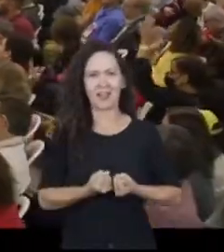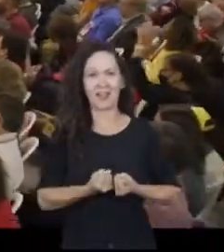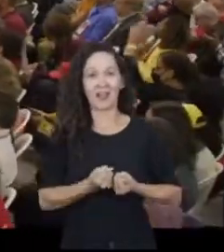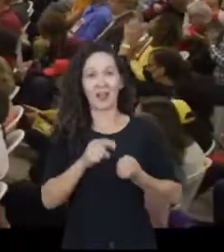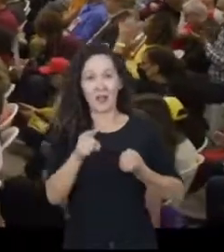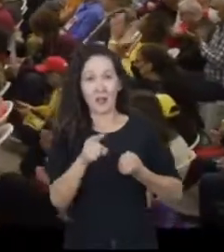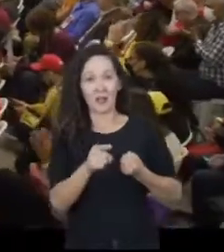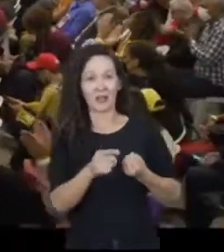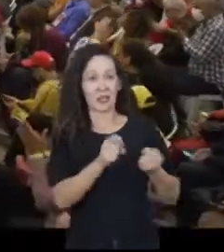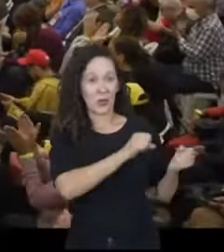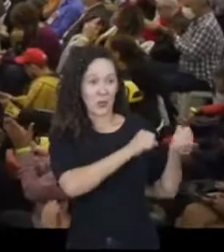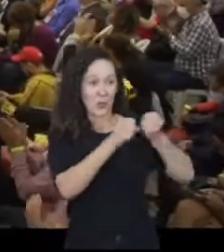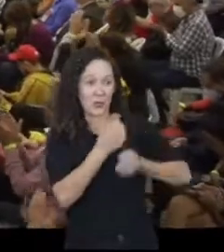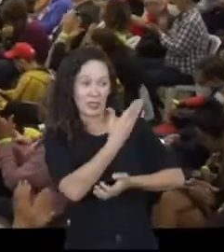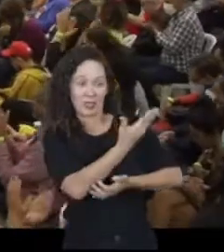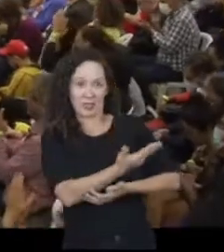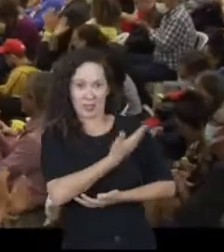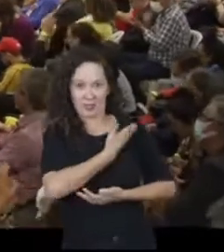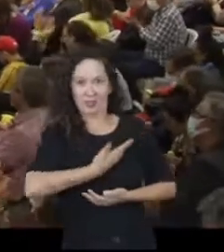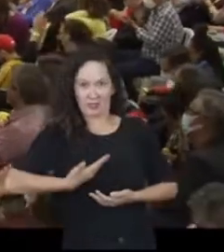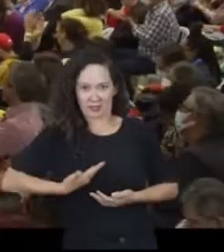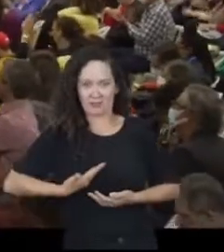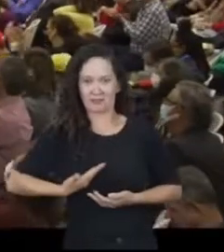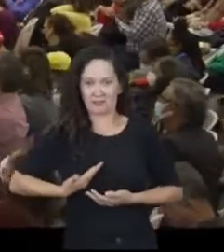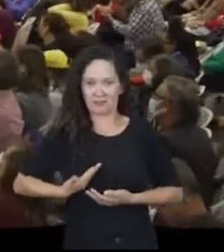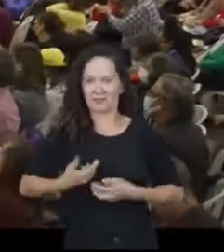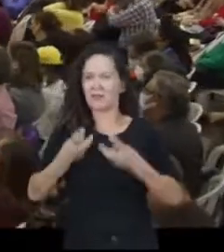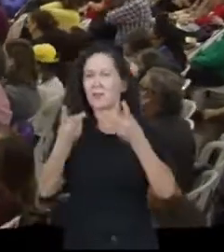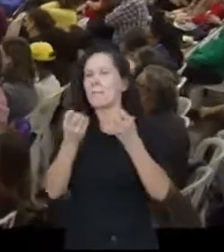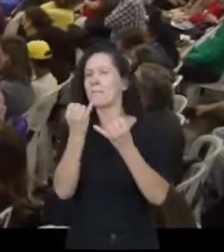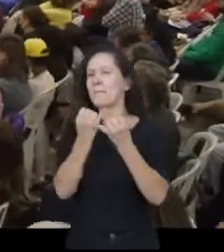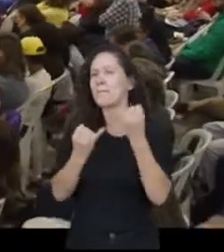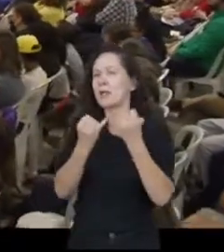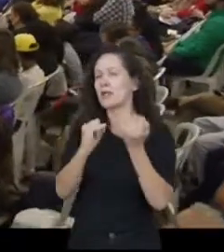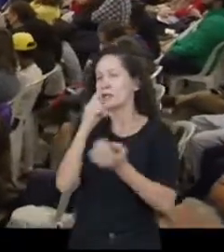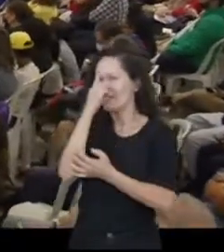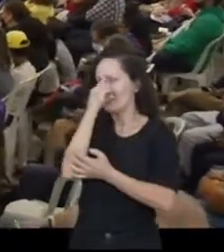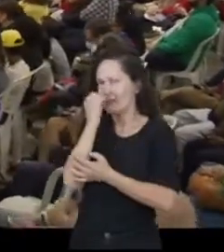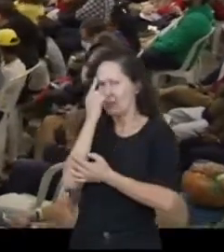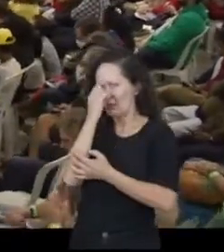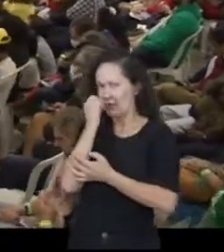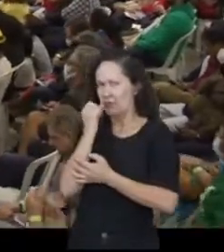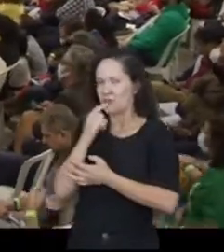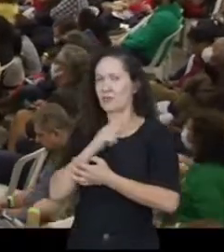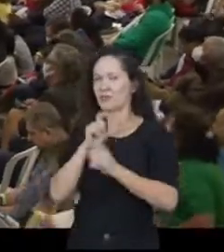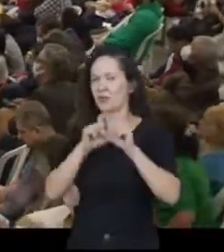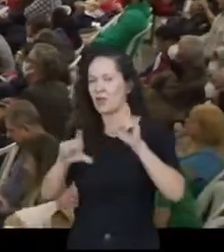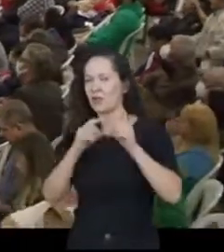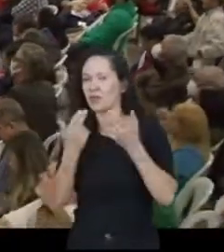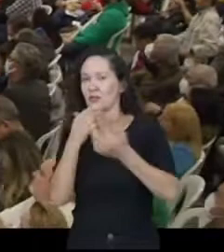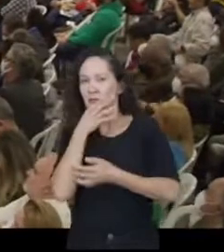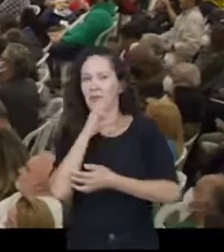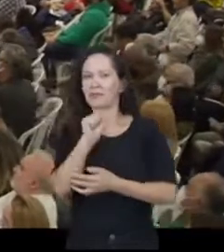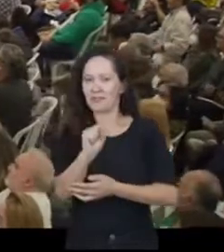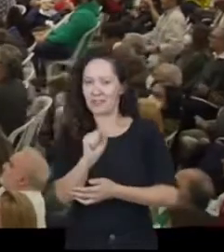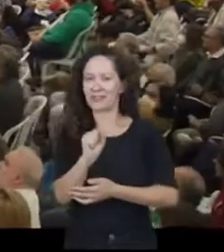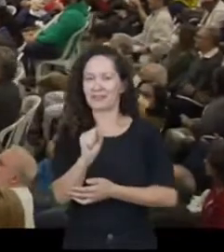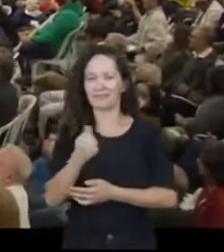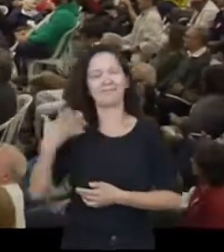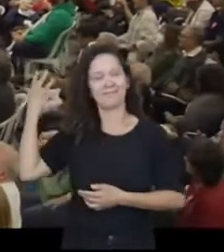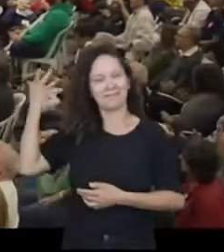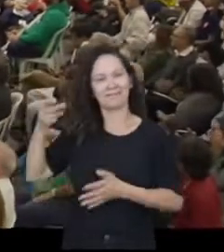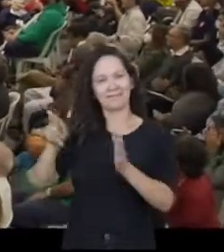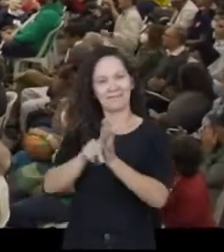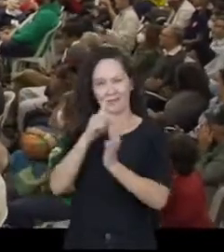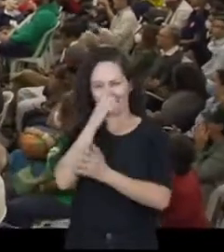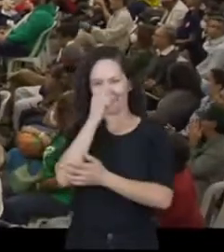Vocês perceberam que parece que o Alckmin tinha lido a mesma frase do Paulo Freire quando ele fez o discurso dele. E